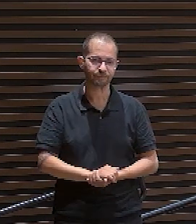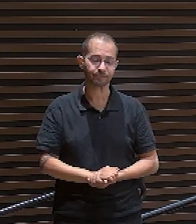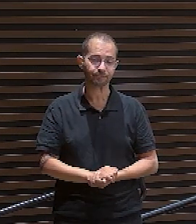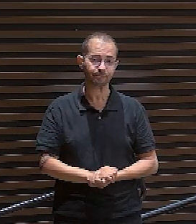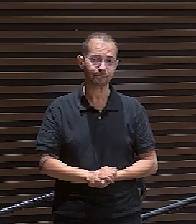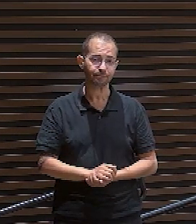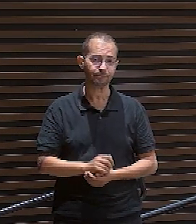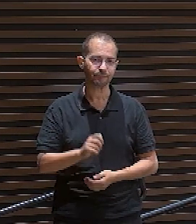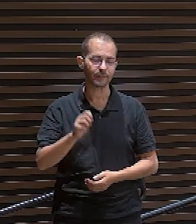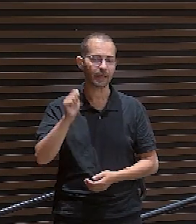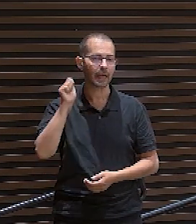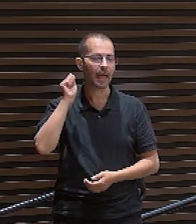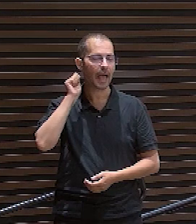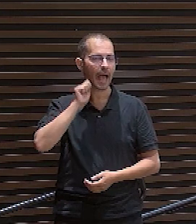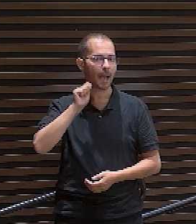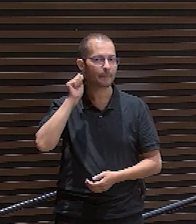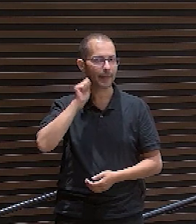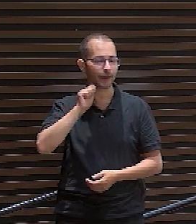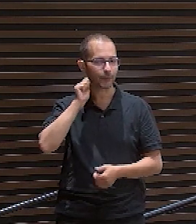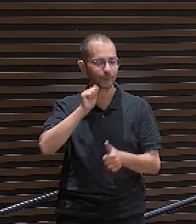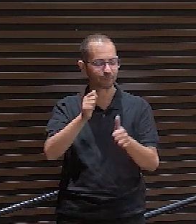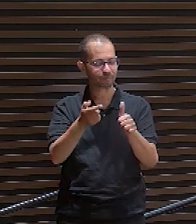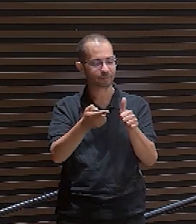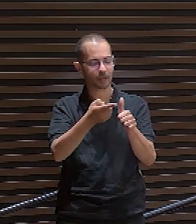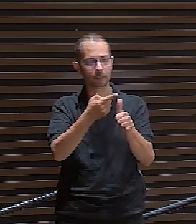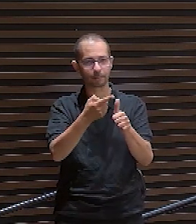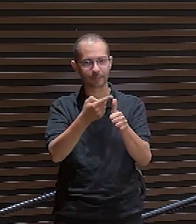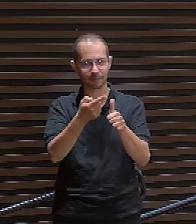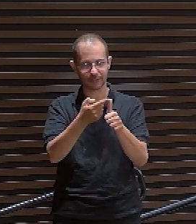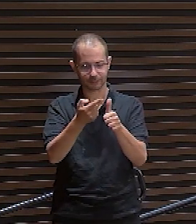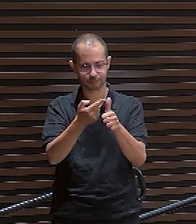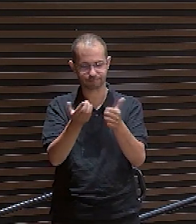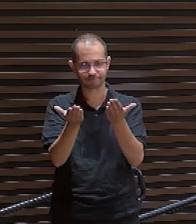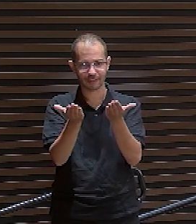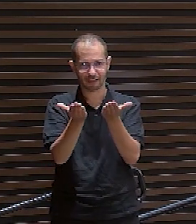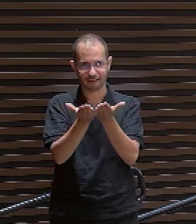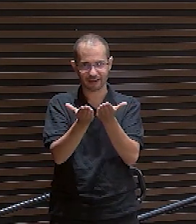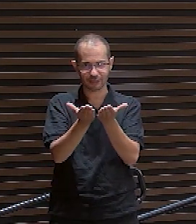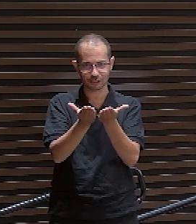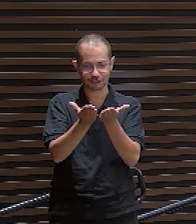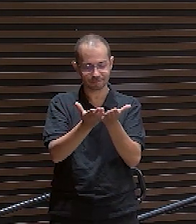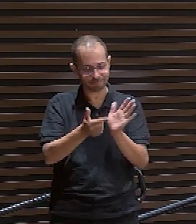Abel é o primeiro crente registrado na Bíblia.